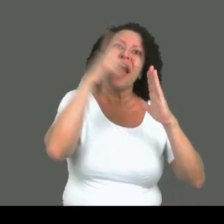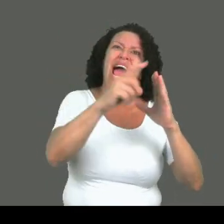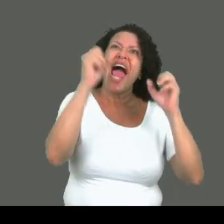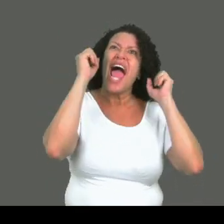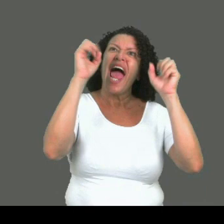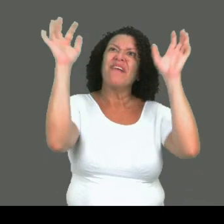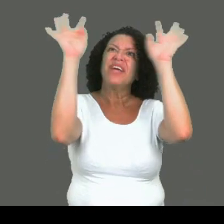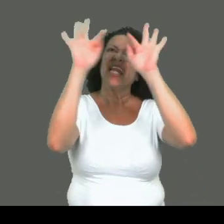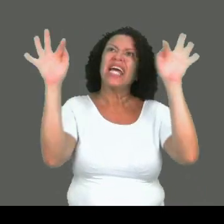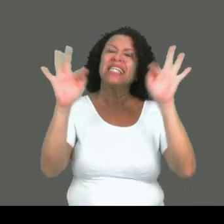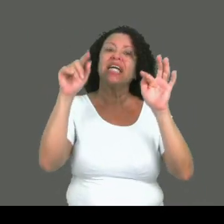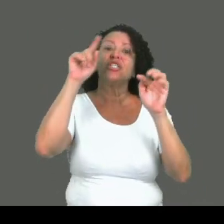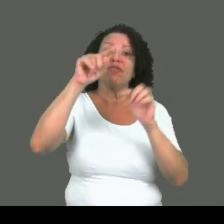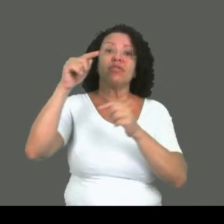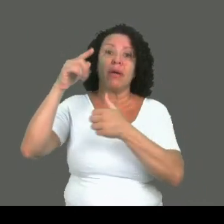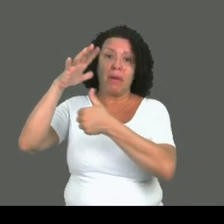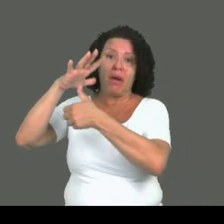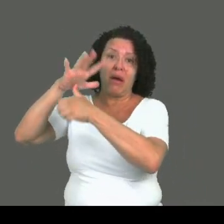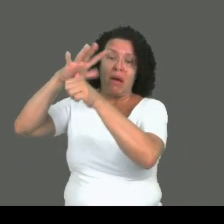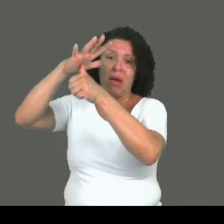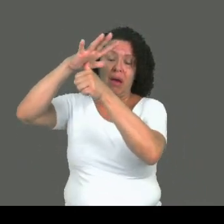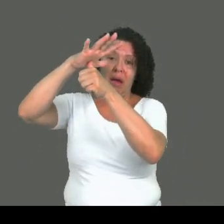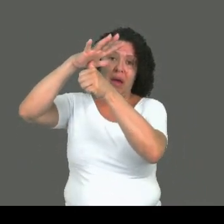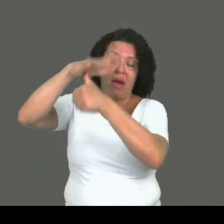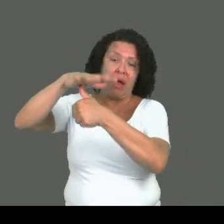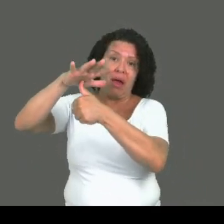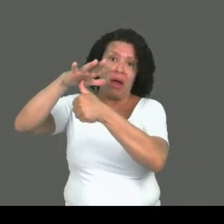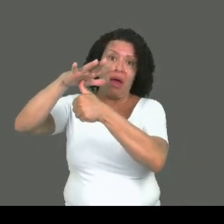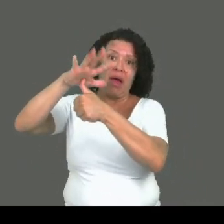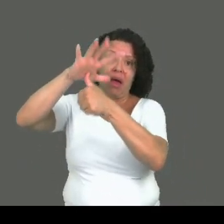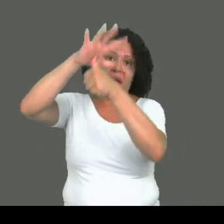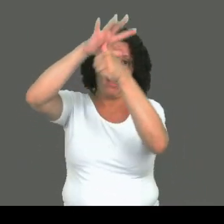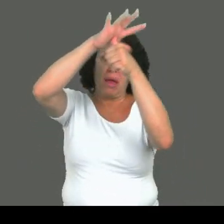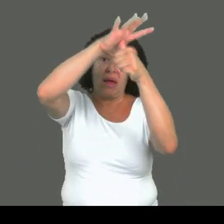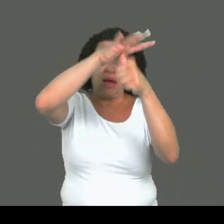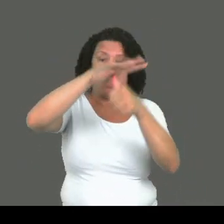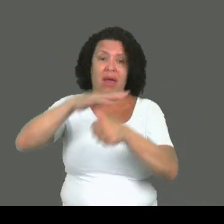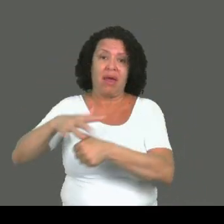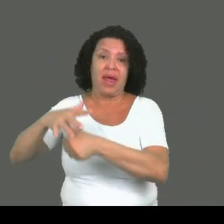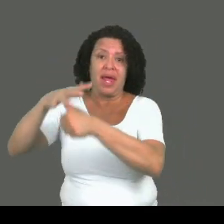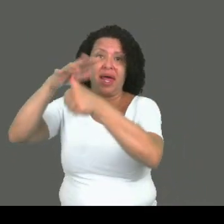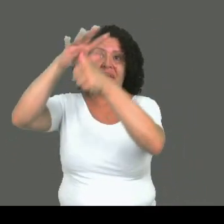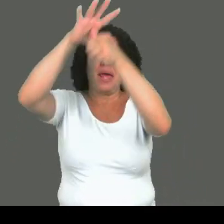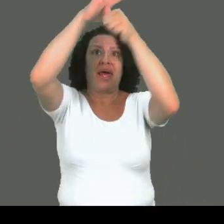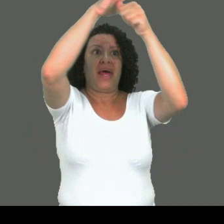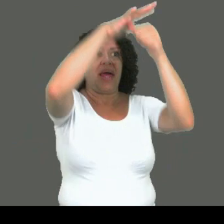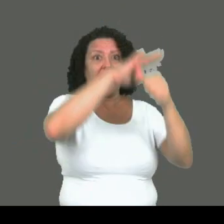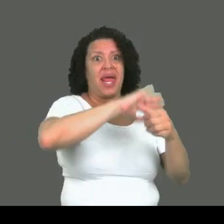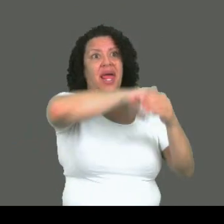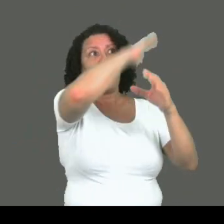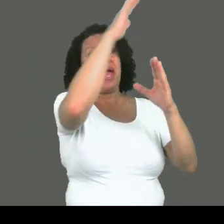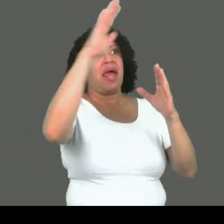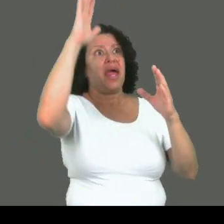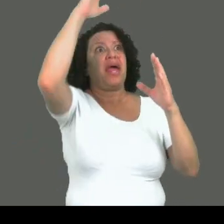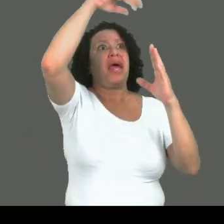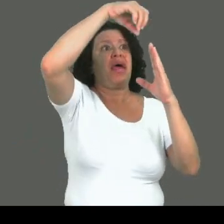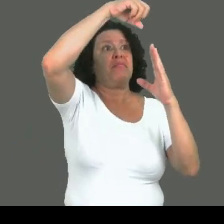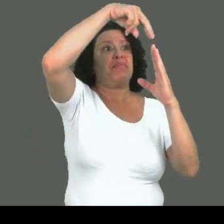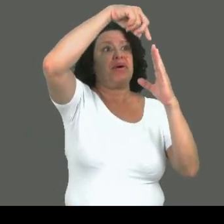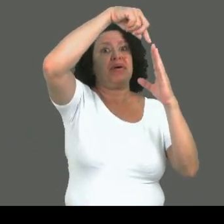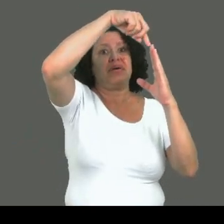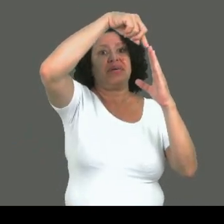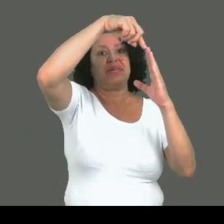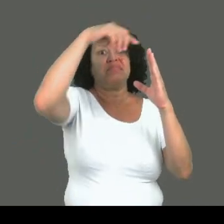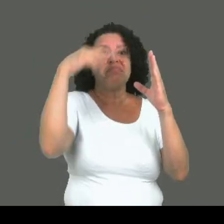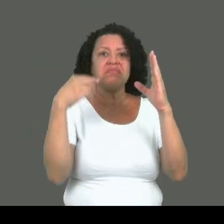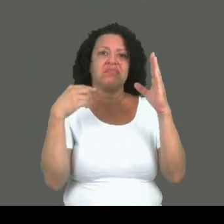se eu pegar um helicóptero e botar esse alpinista e o levar, o conduzir até o topo da montanha, soltar lá, ele não vai